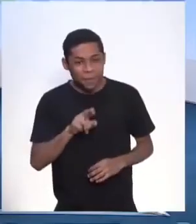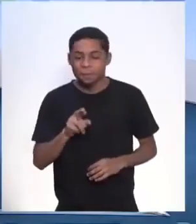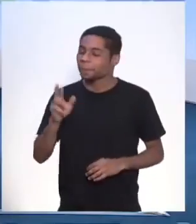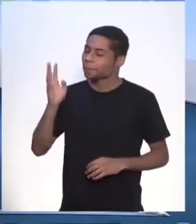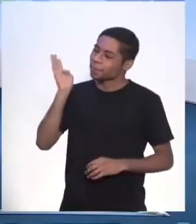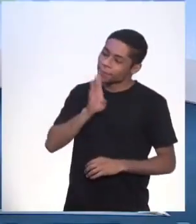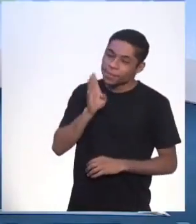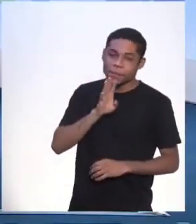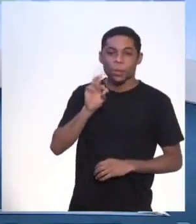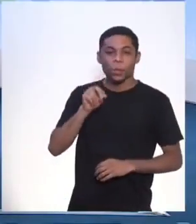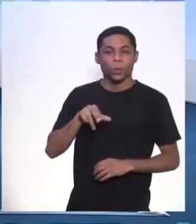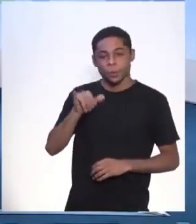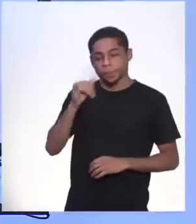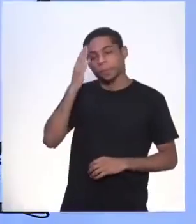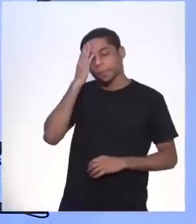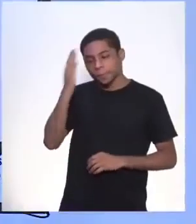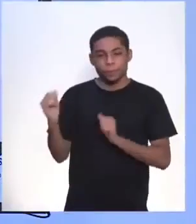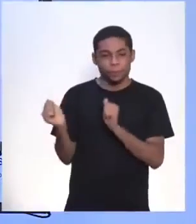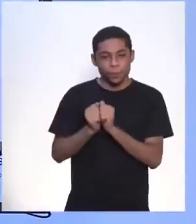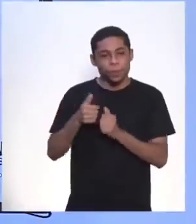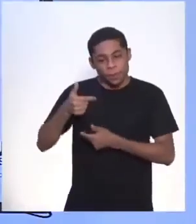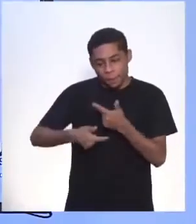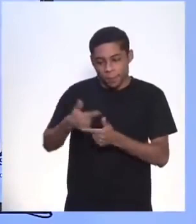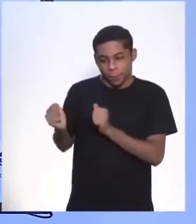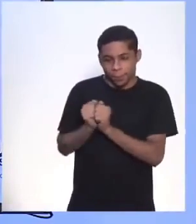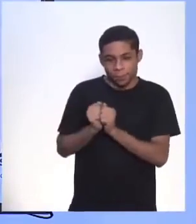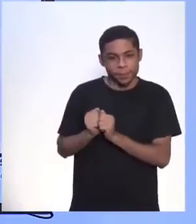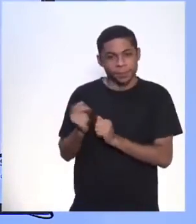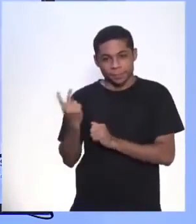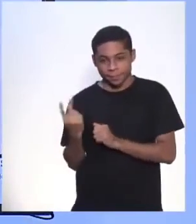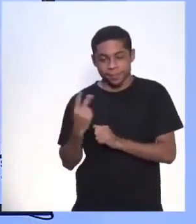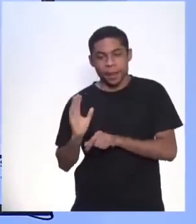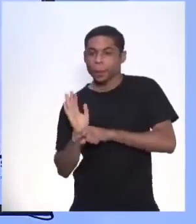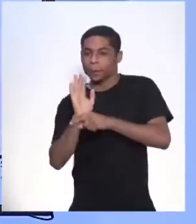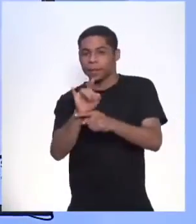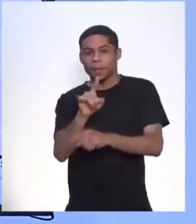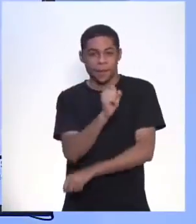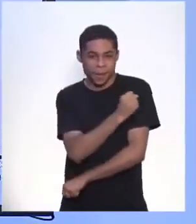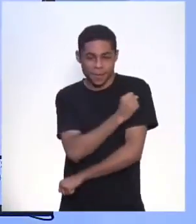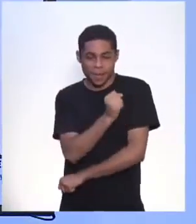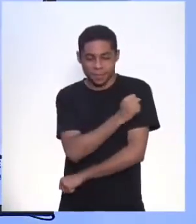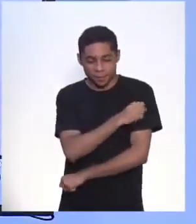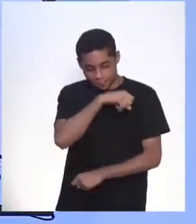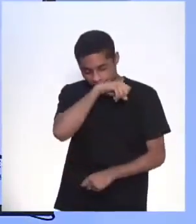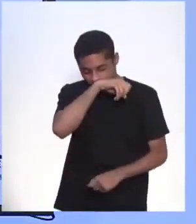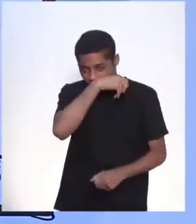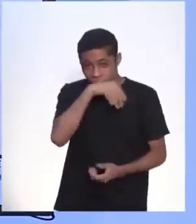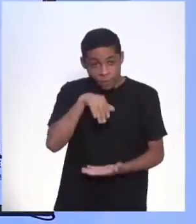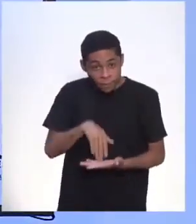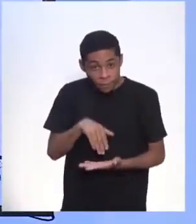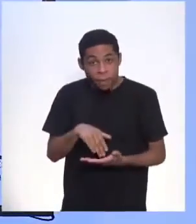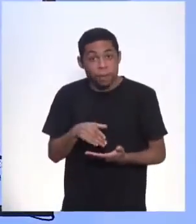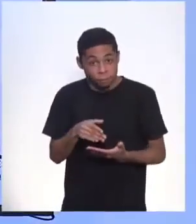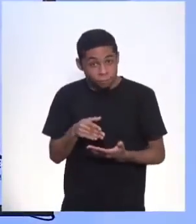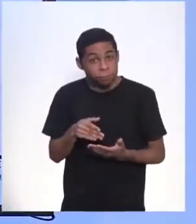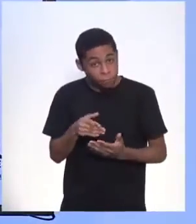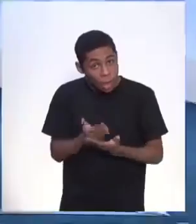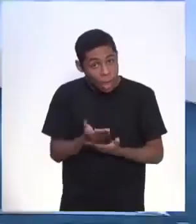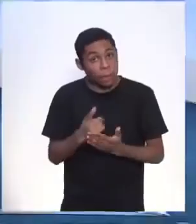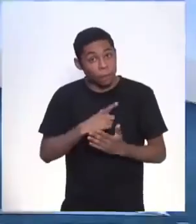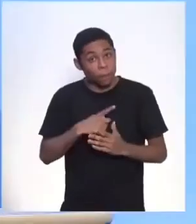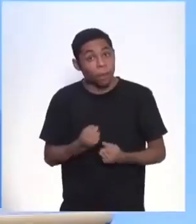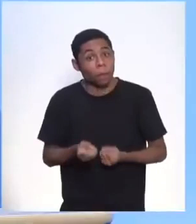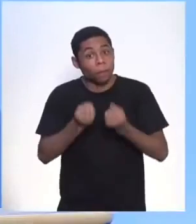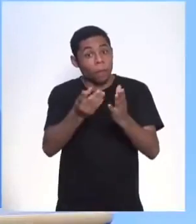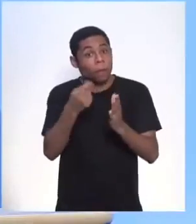Tony. Obrigado por estar aqui trabalhando junto com a gente, trabalhando para o 8º ano. E lá no final da aula tem tarefa, hein, Tony? Tem tarefa.